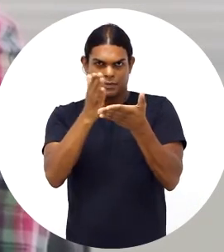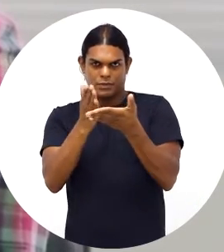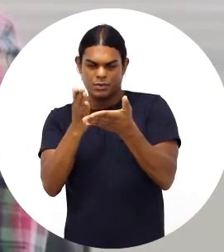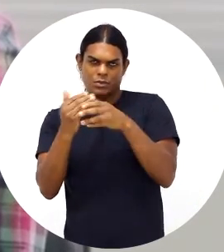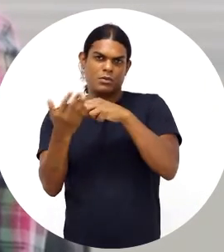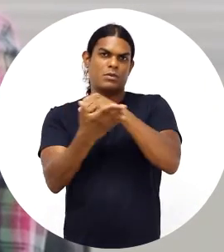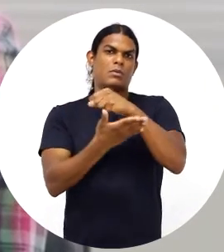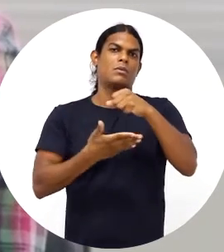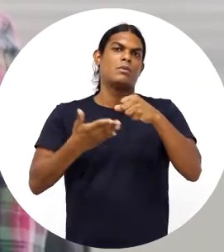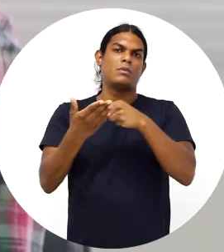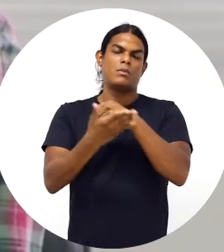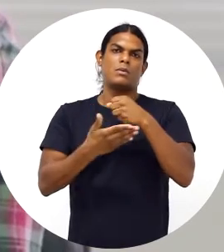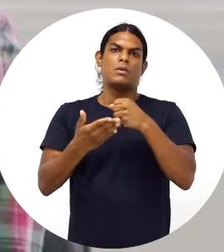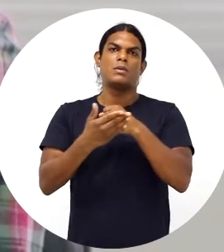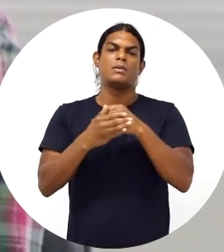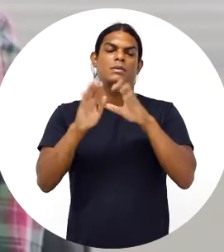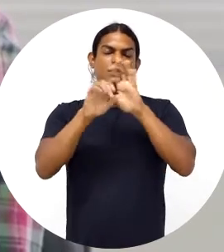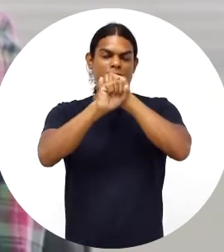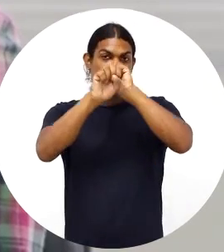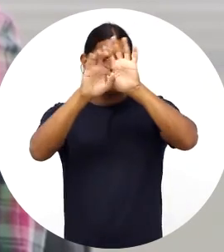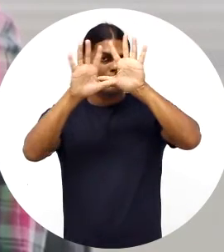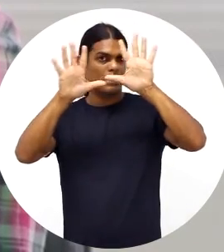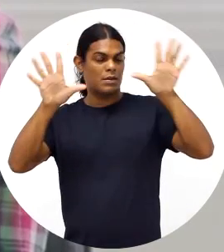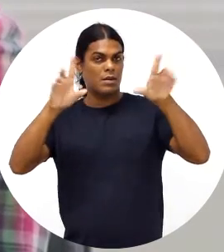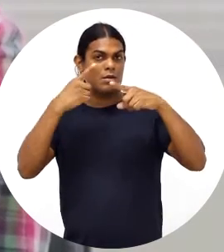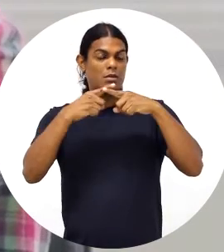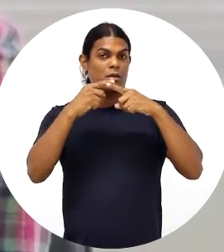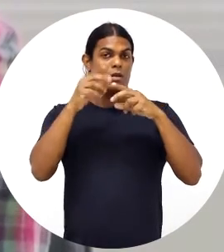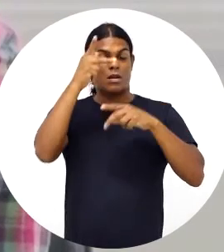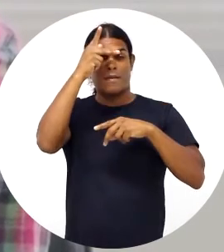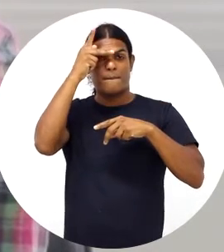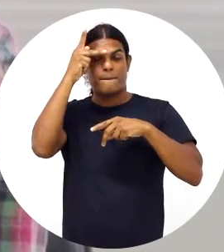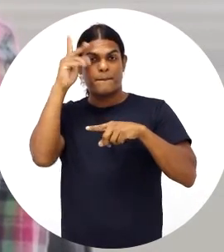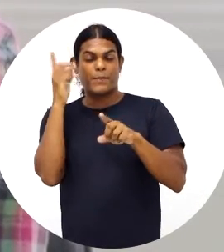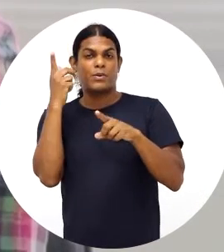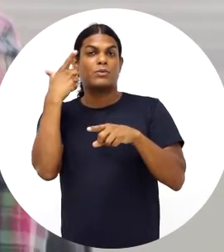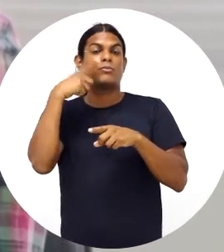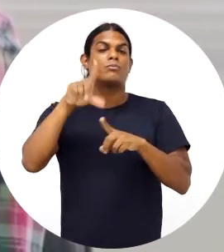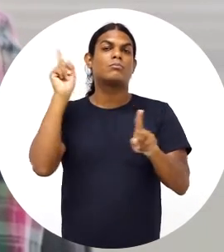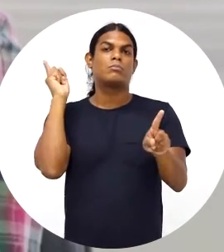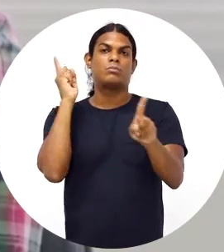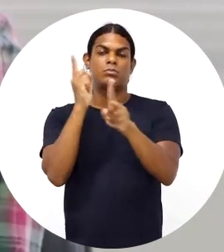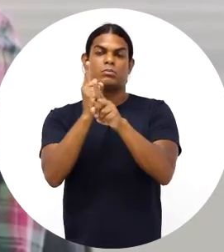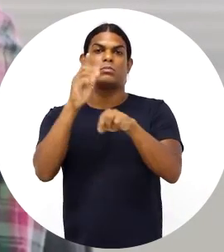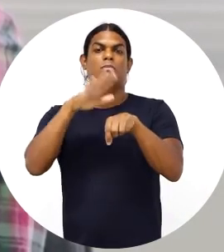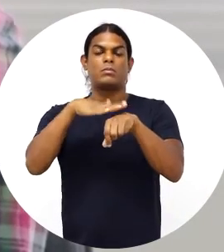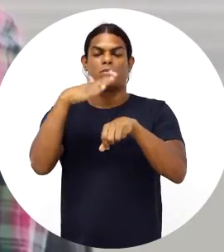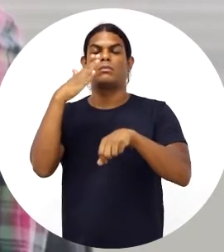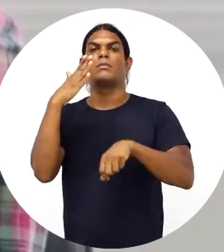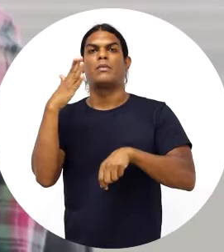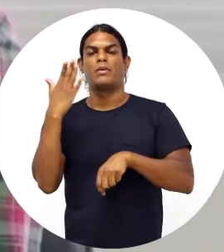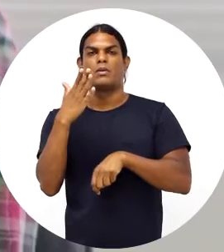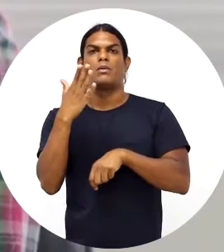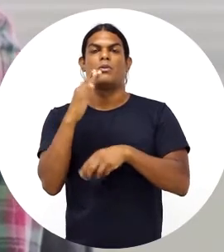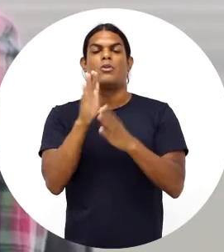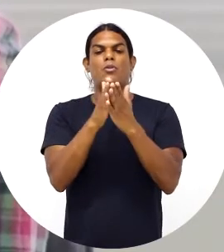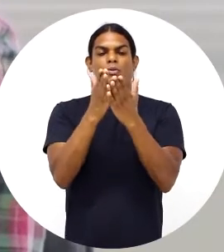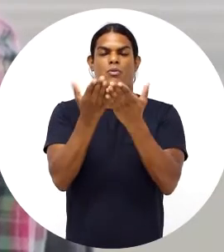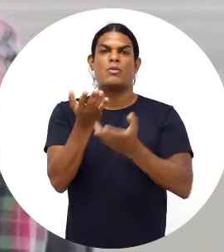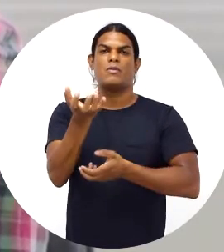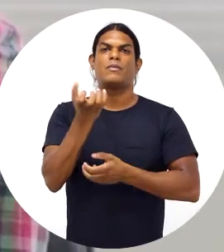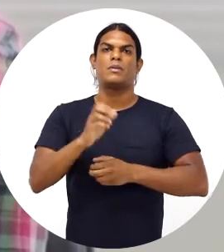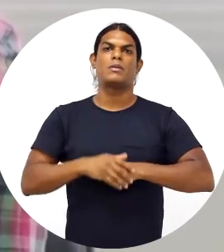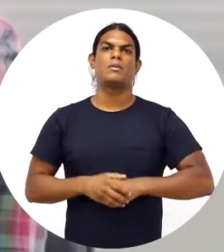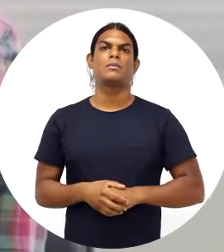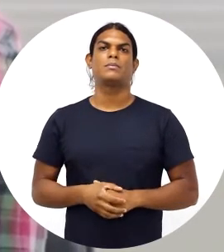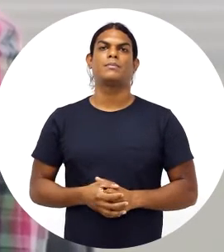né, uma divisão coerente, até para que o leitor consiga achar melhor a obra na